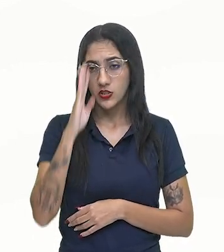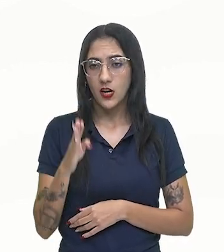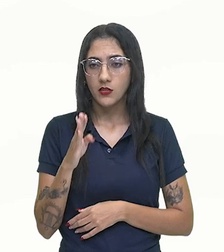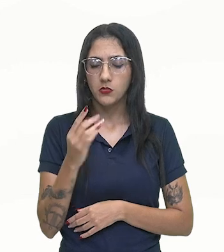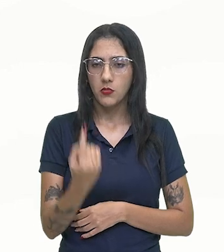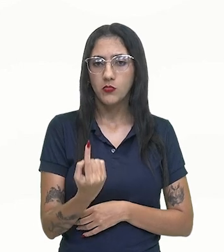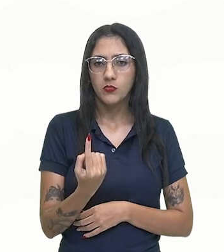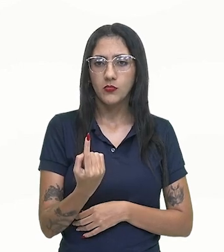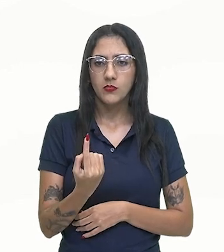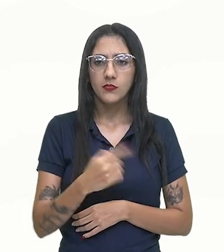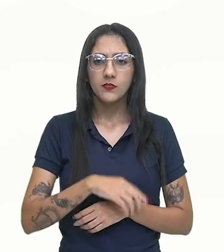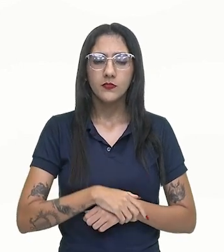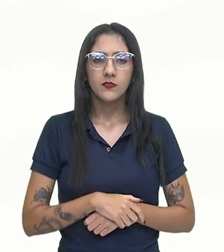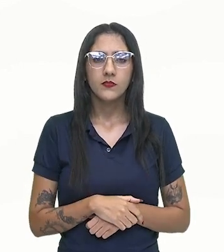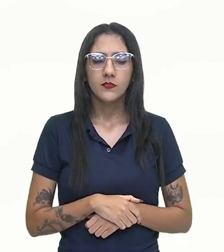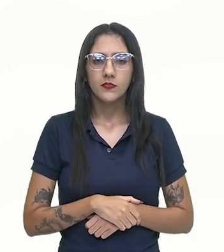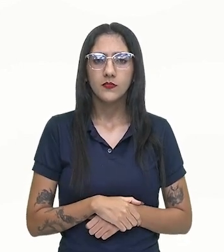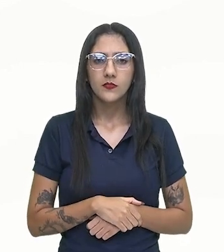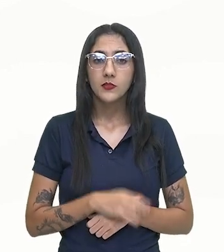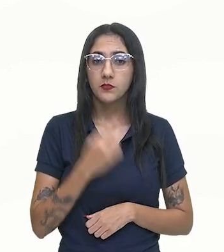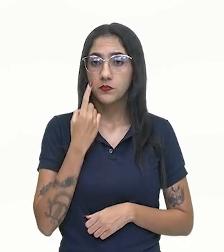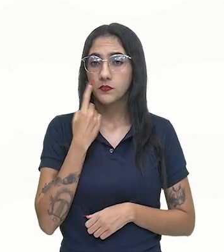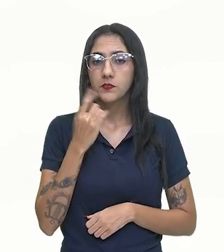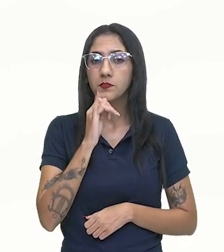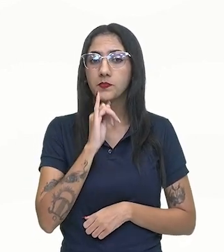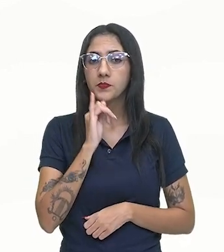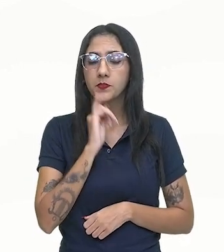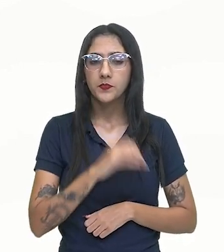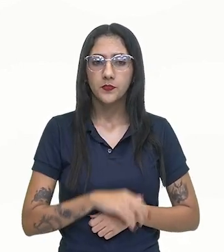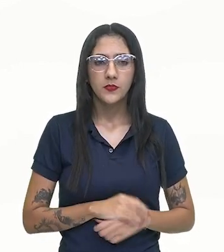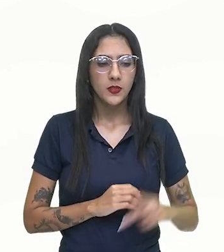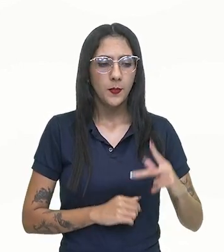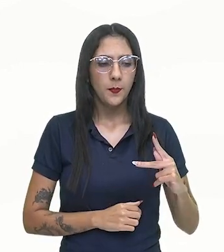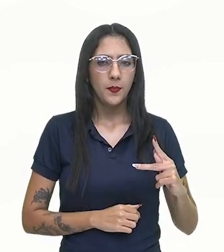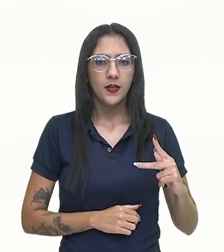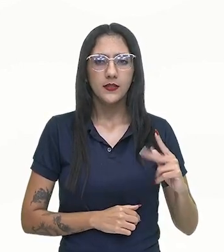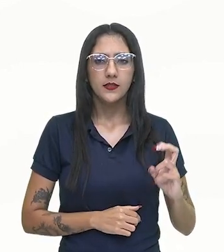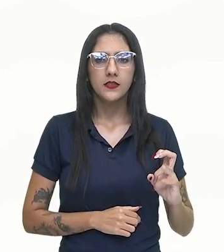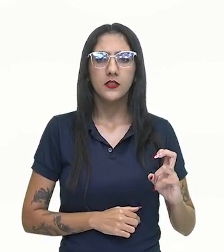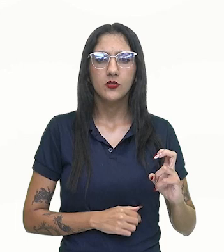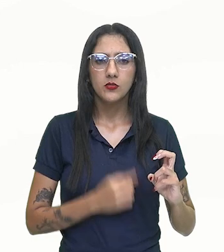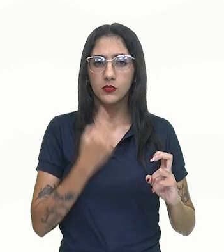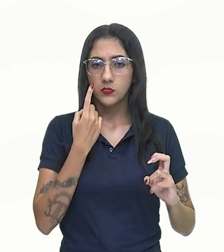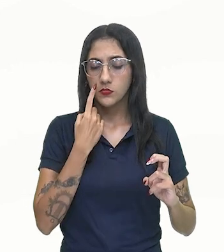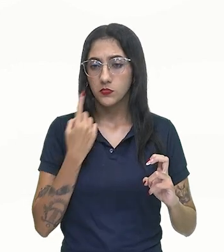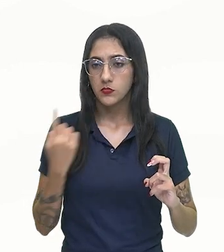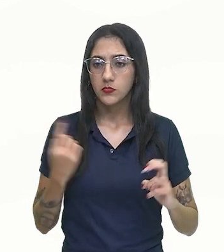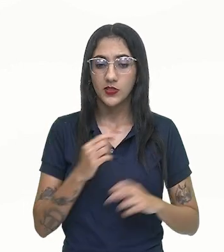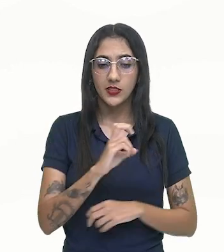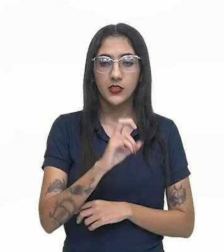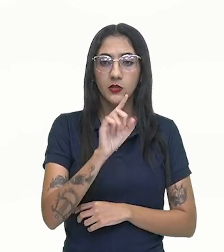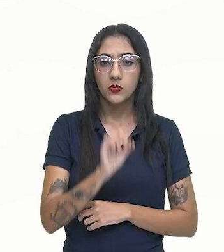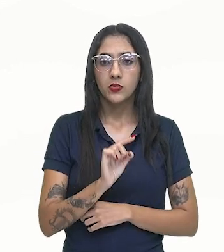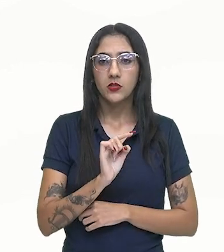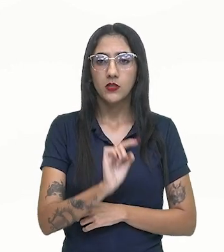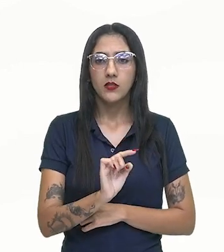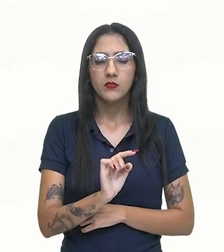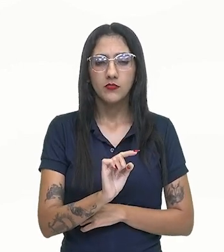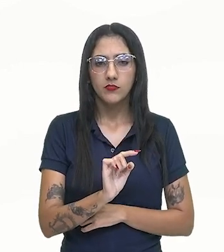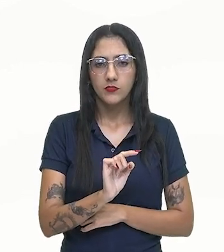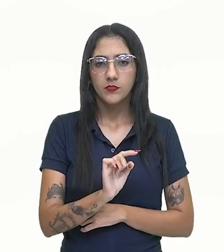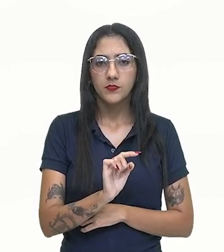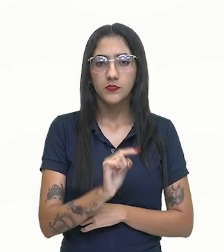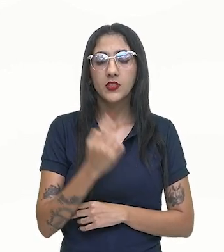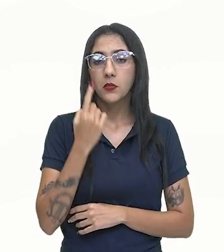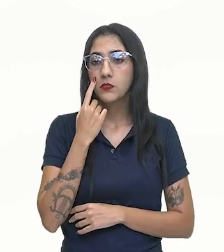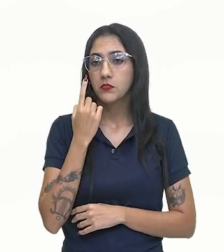1, tá? Então aqui como exemplo, né? Fatorial de 5. 5 exclamação significa então fatorial de 5. A